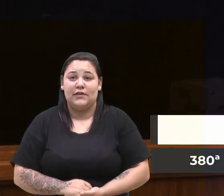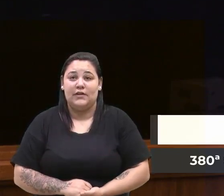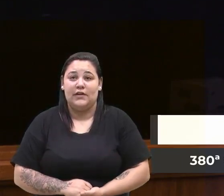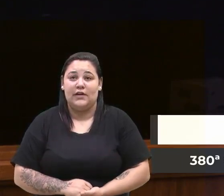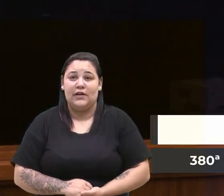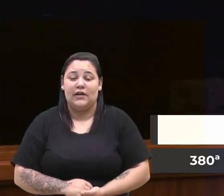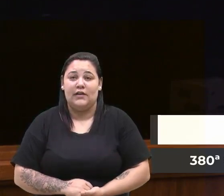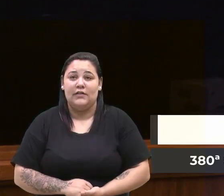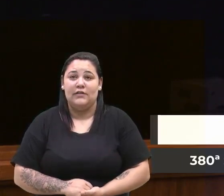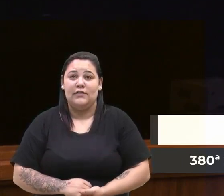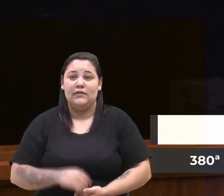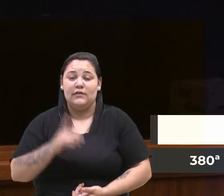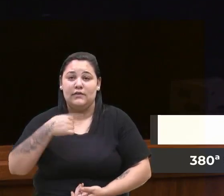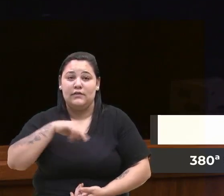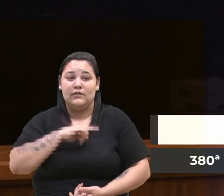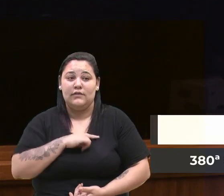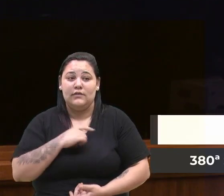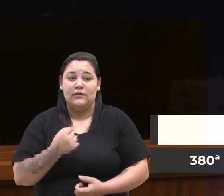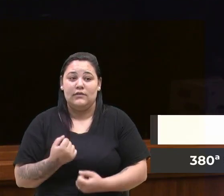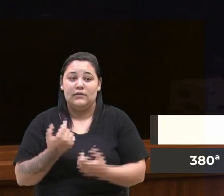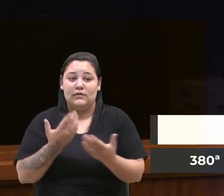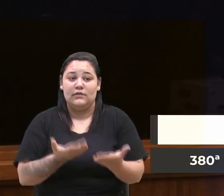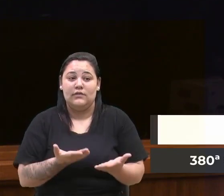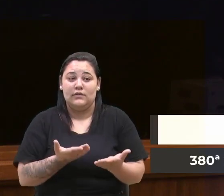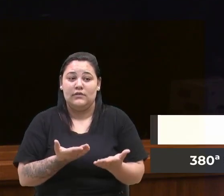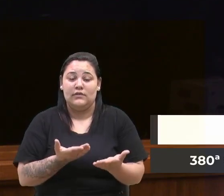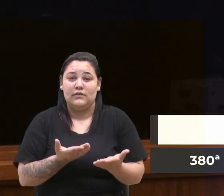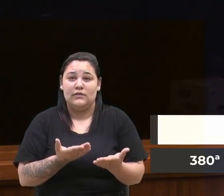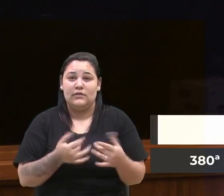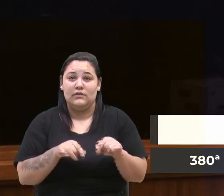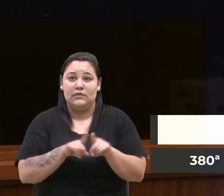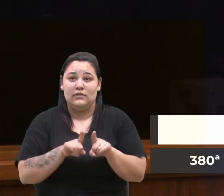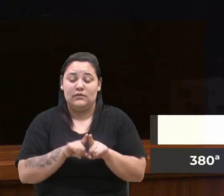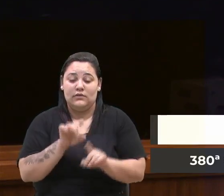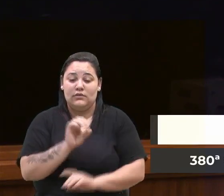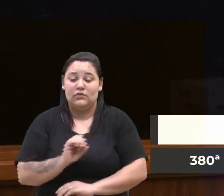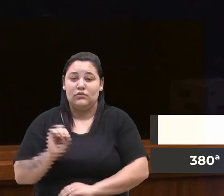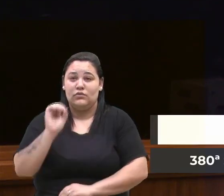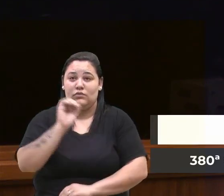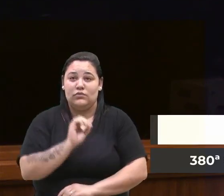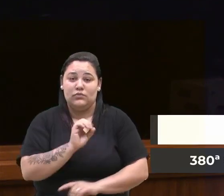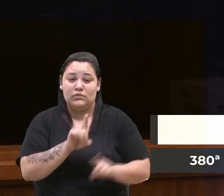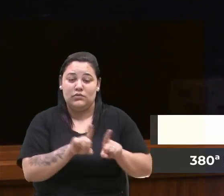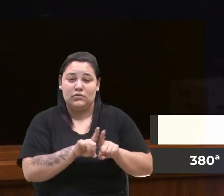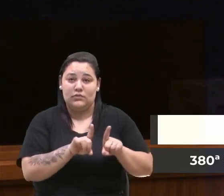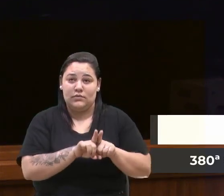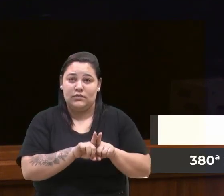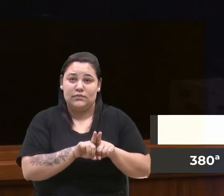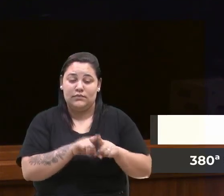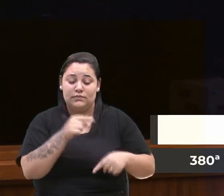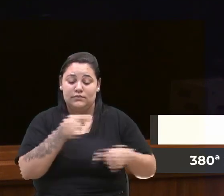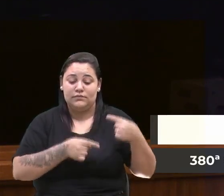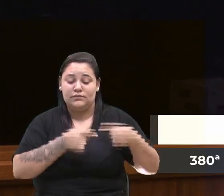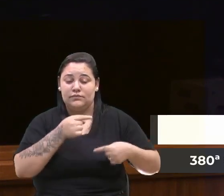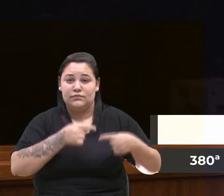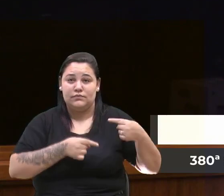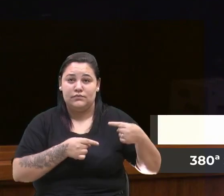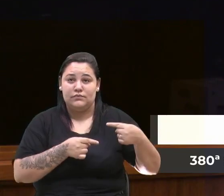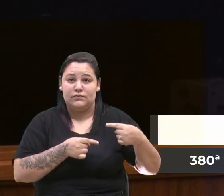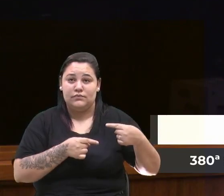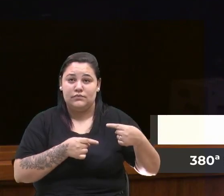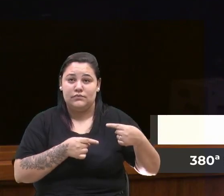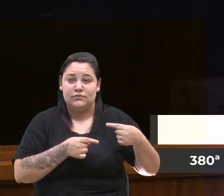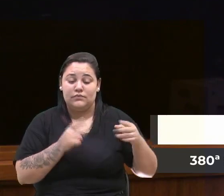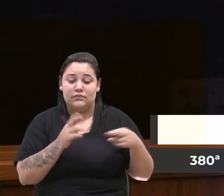recentemente, eu acho que foi ali no final de outubro, também fruto de um debate, de uma audiência